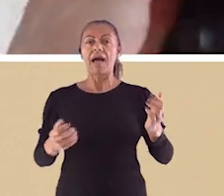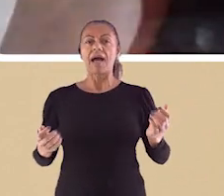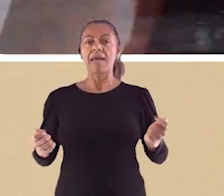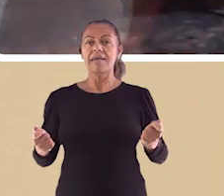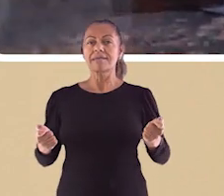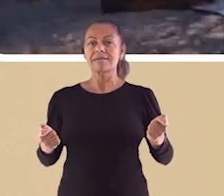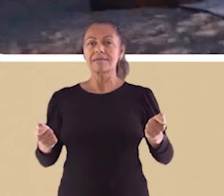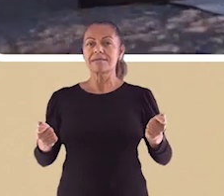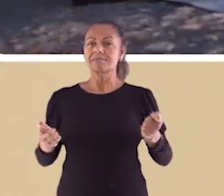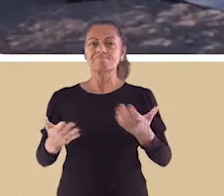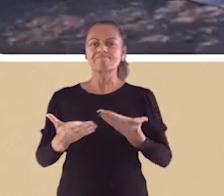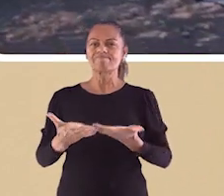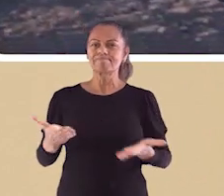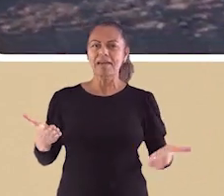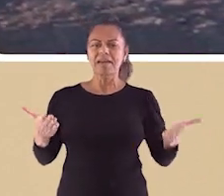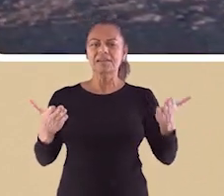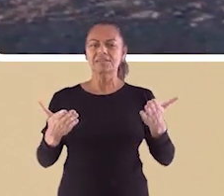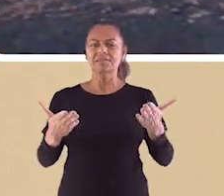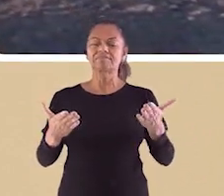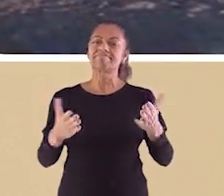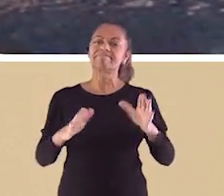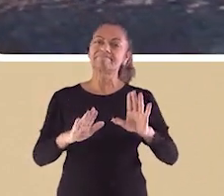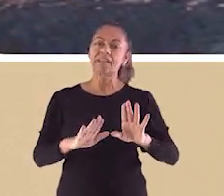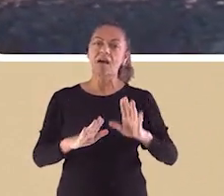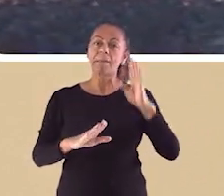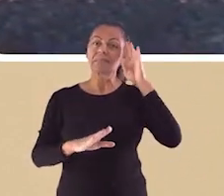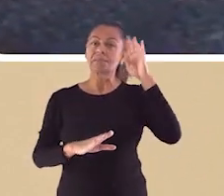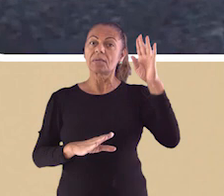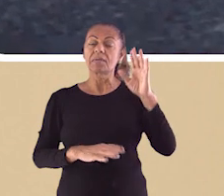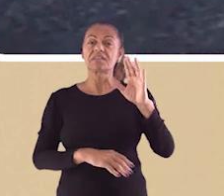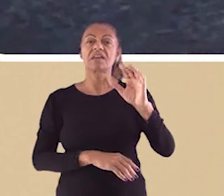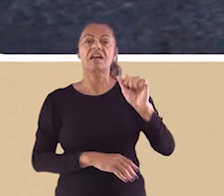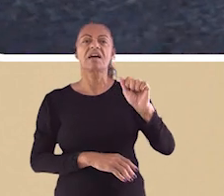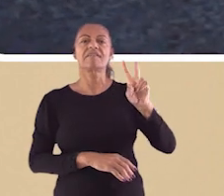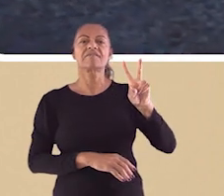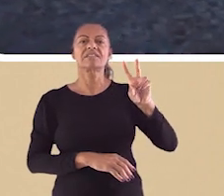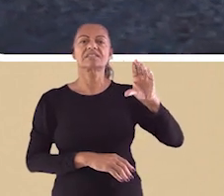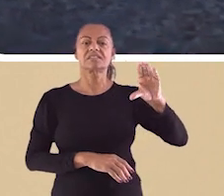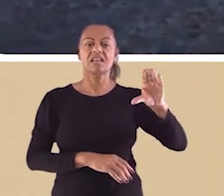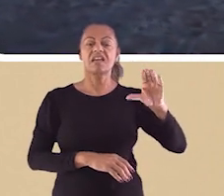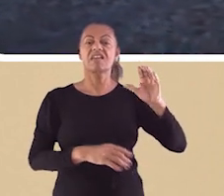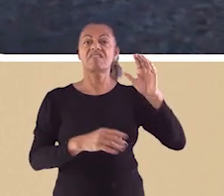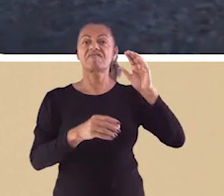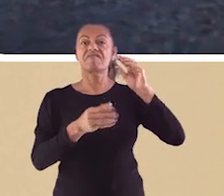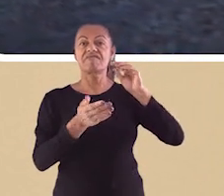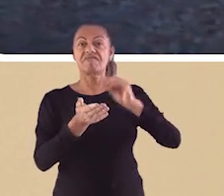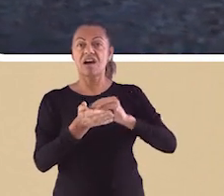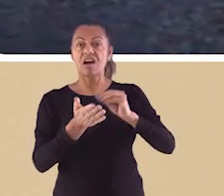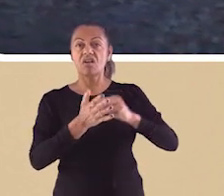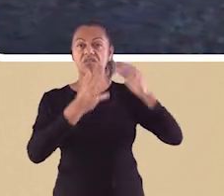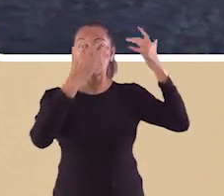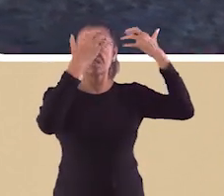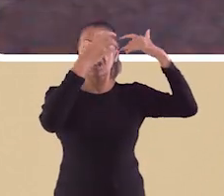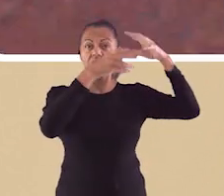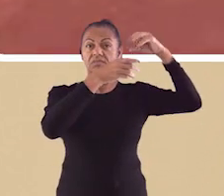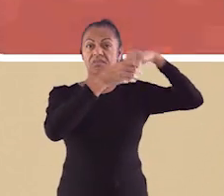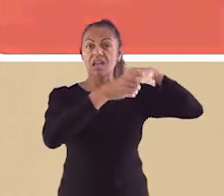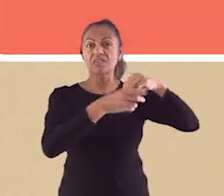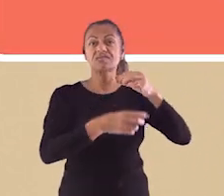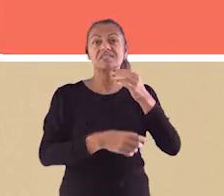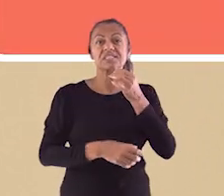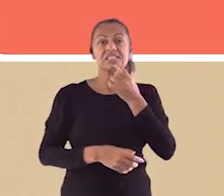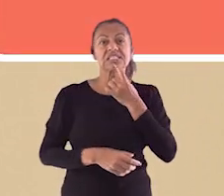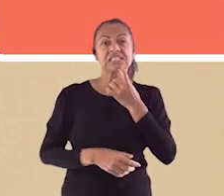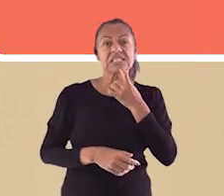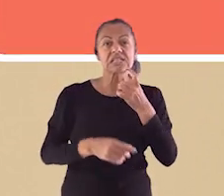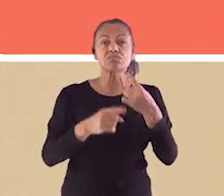mesmo lado, perder a força ou perder o equilíbrio, que são muito comuns, principalmente no AVC isquêmico,